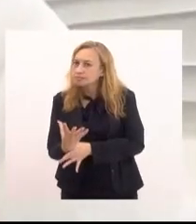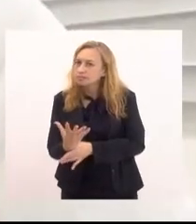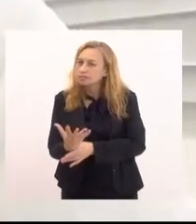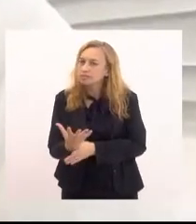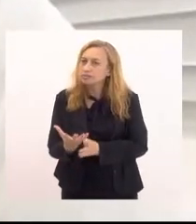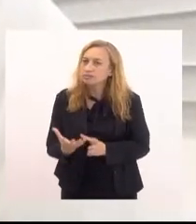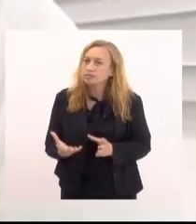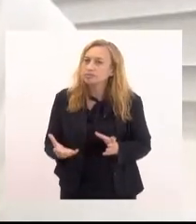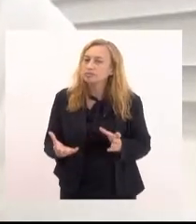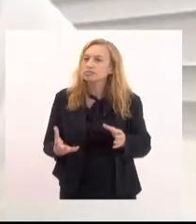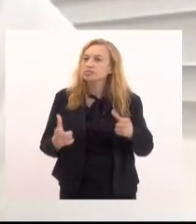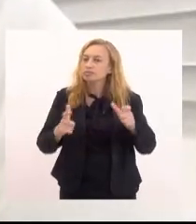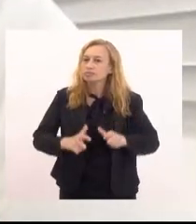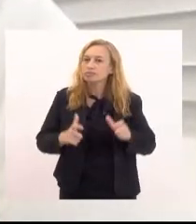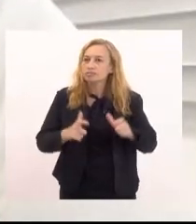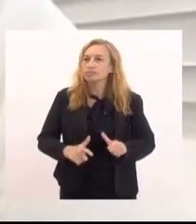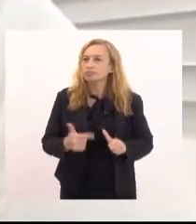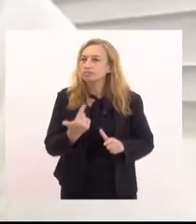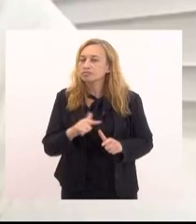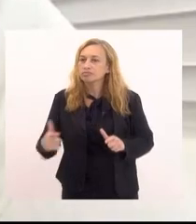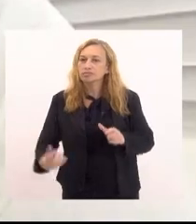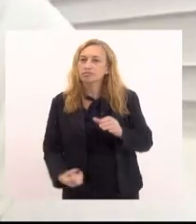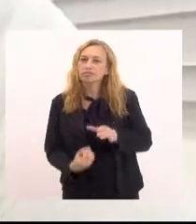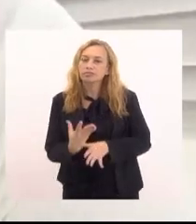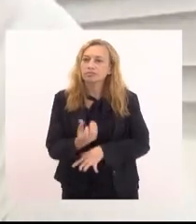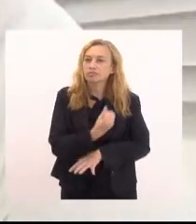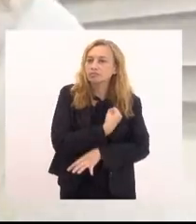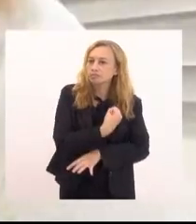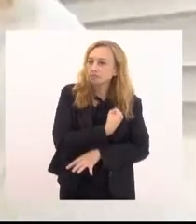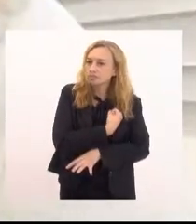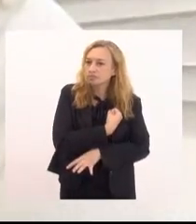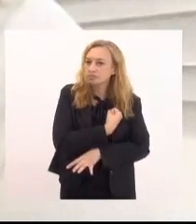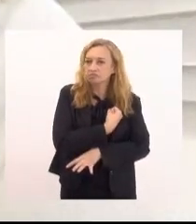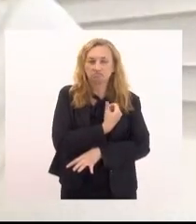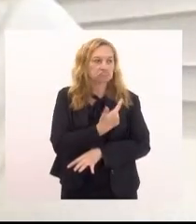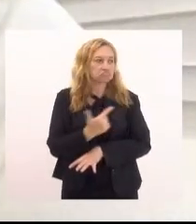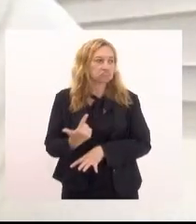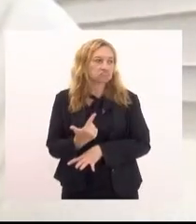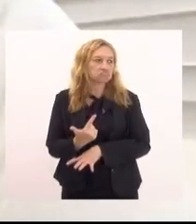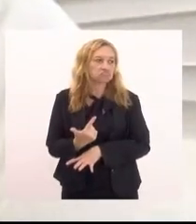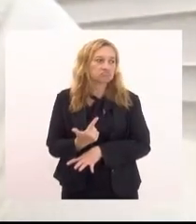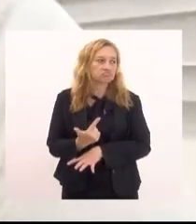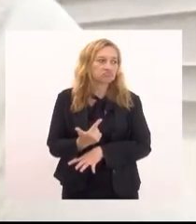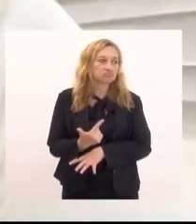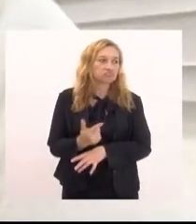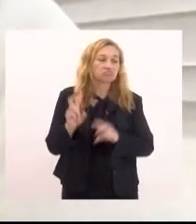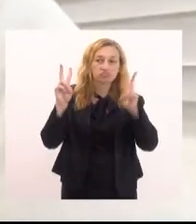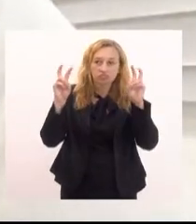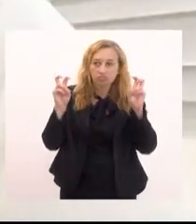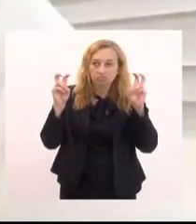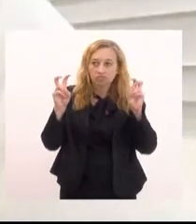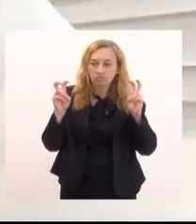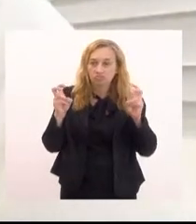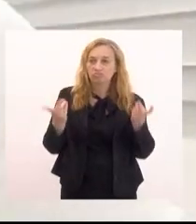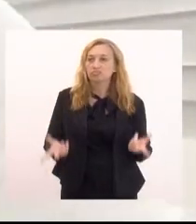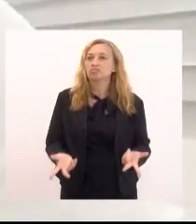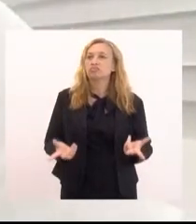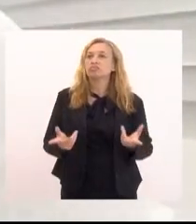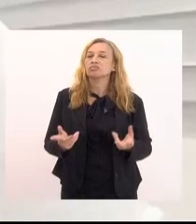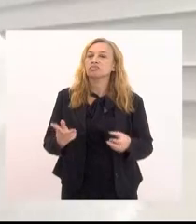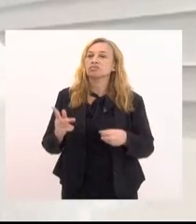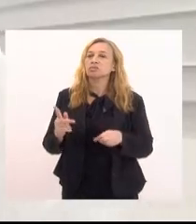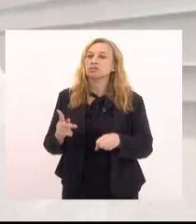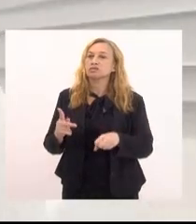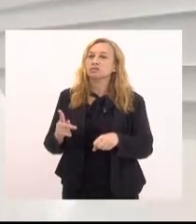cenário onde não há produção de dados, levantamento sobre a situação de imigrantes e refugiados no